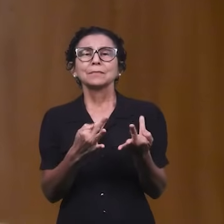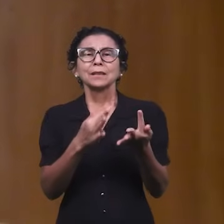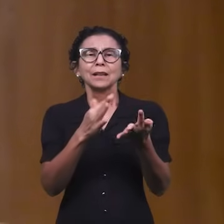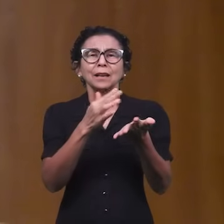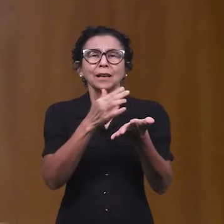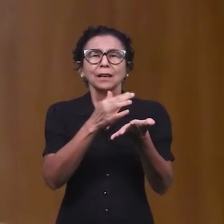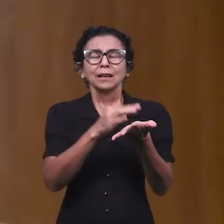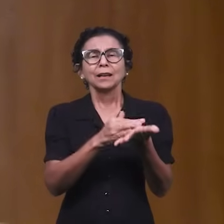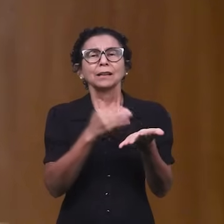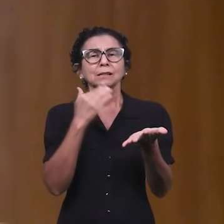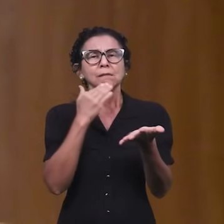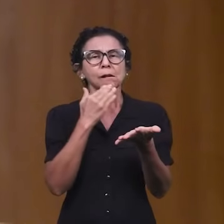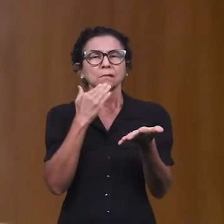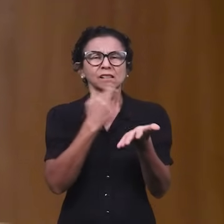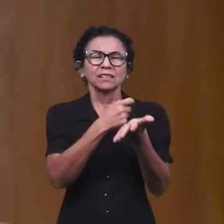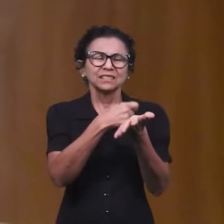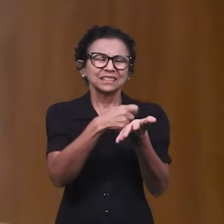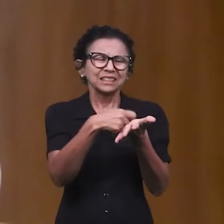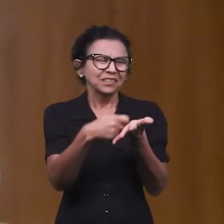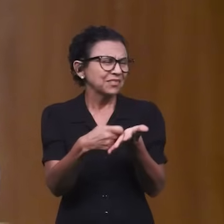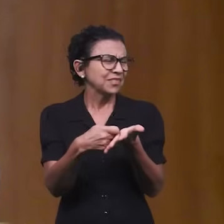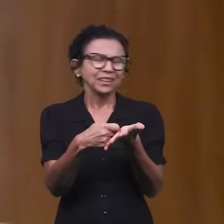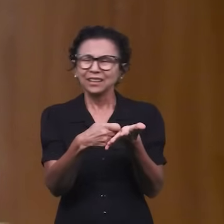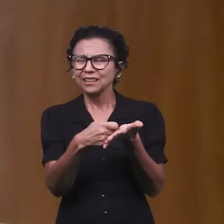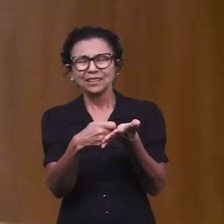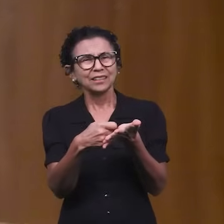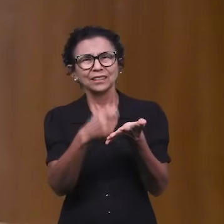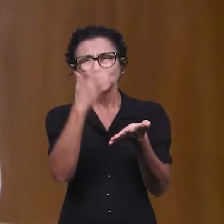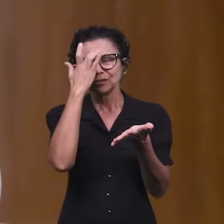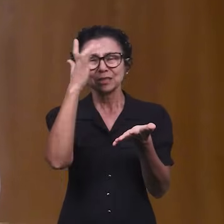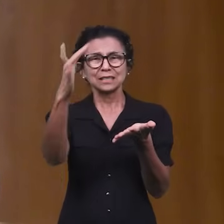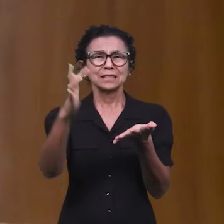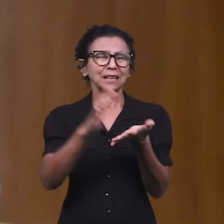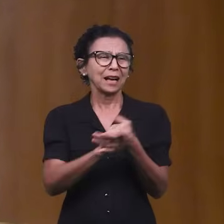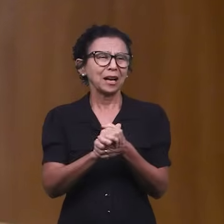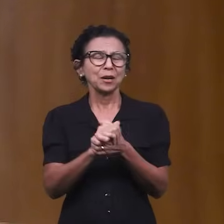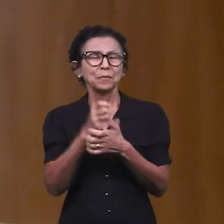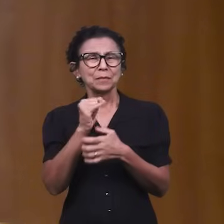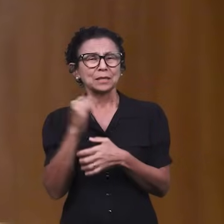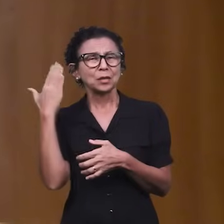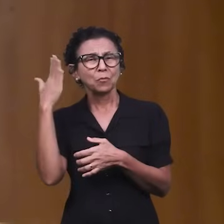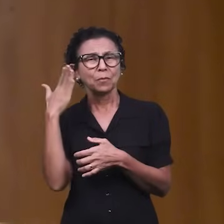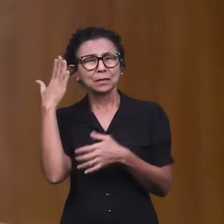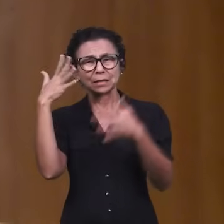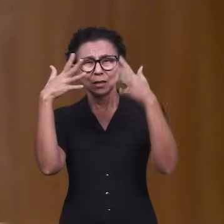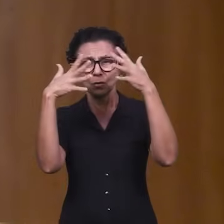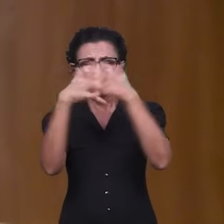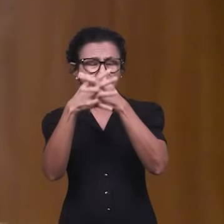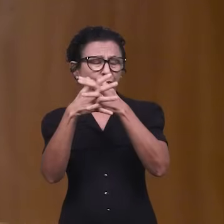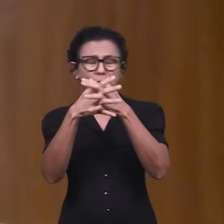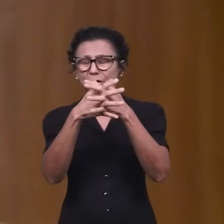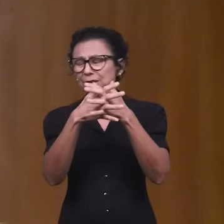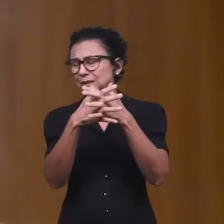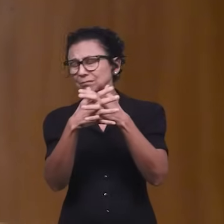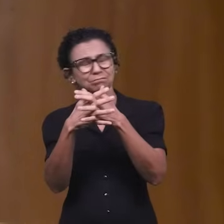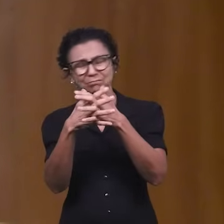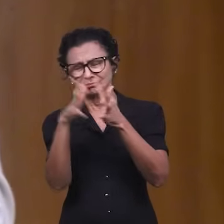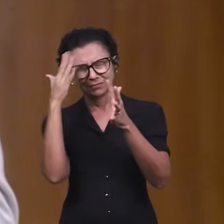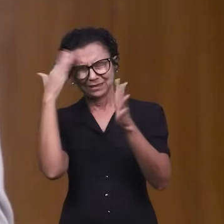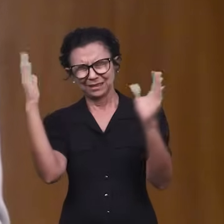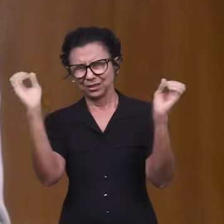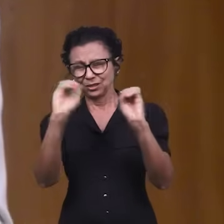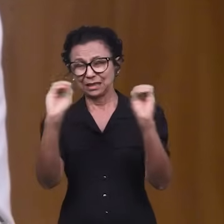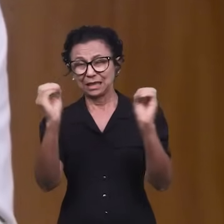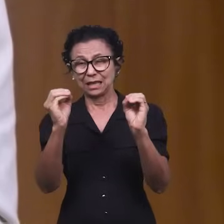até intelectual de entender as coisas, qualquer mensagem mais complexa ele já não compreende, mas tem temor a Deus, ele está salvo.